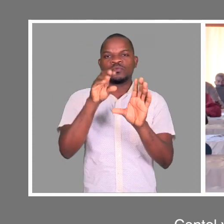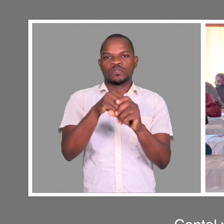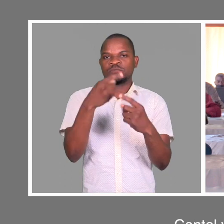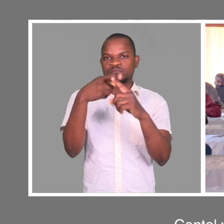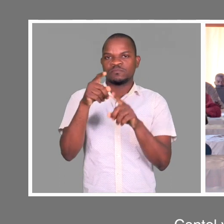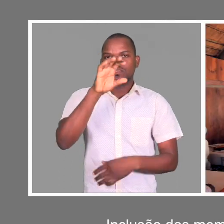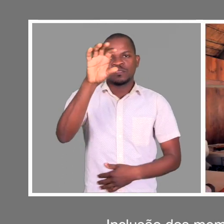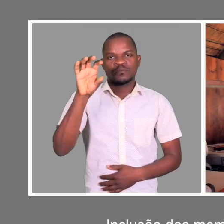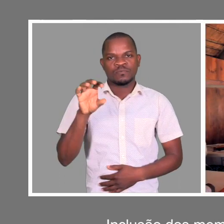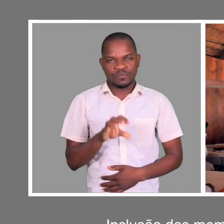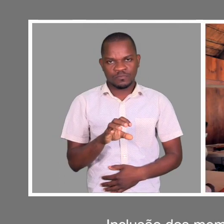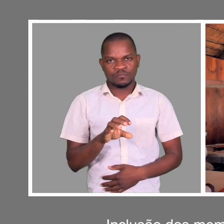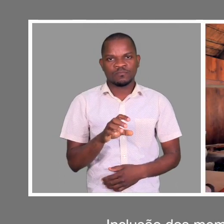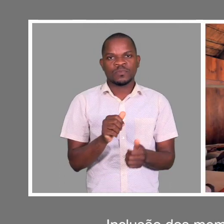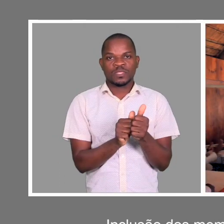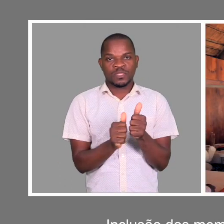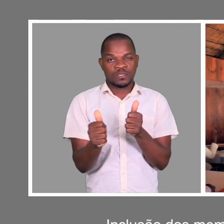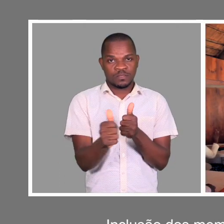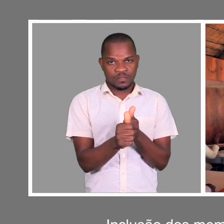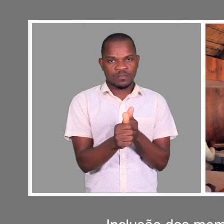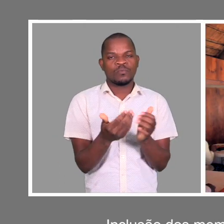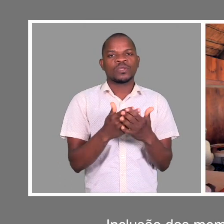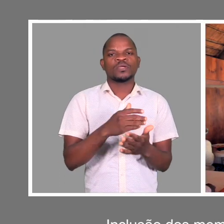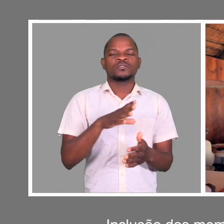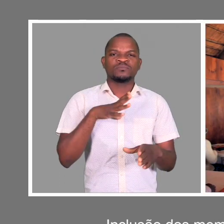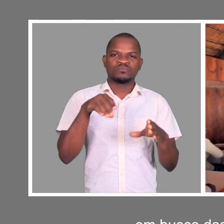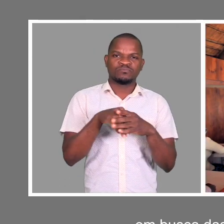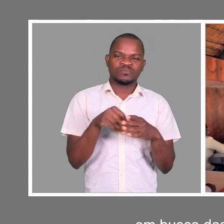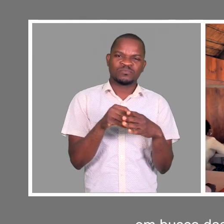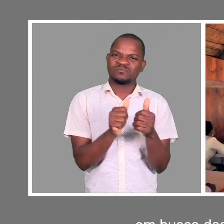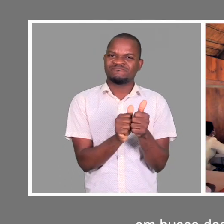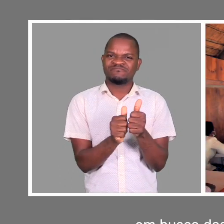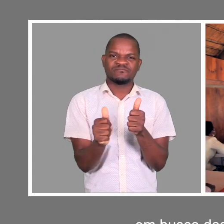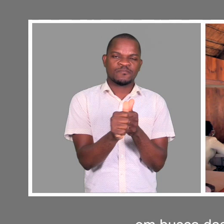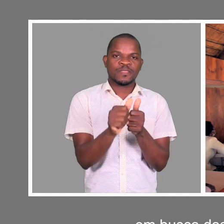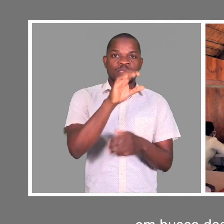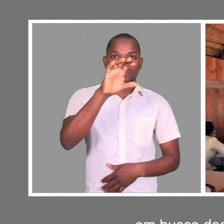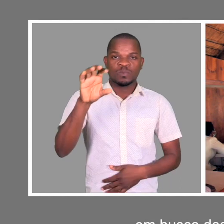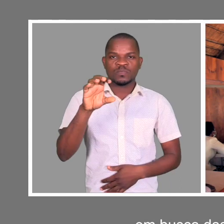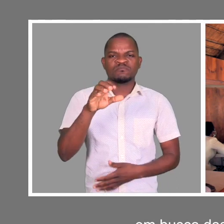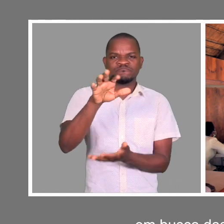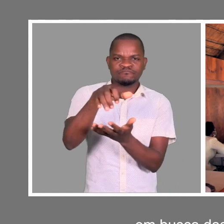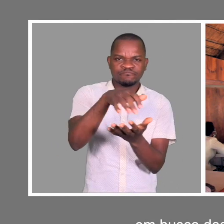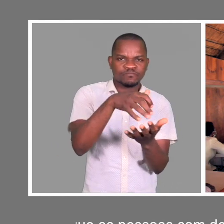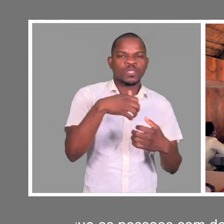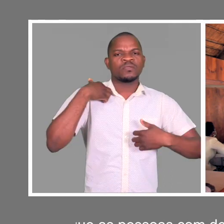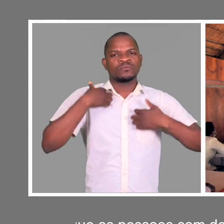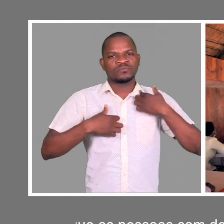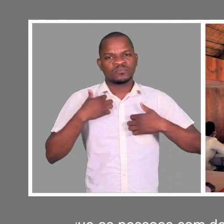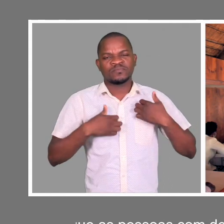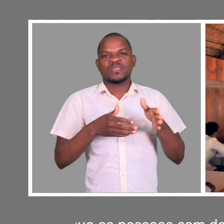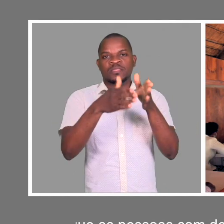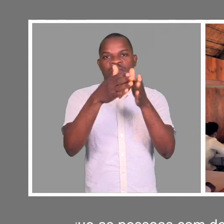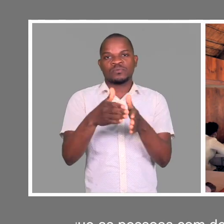provinciais. Inclusão dos membros das delegações provinciais, da busca das necessidades e prioridades que as